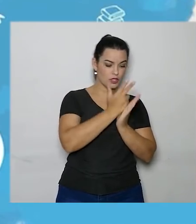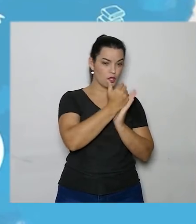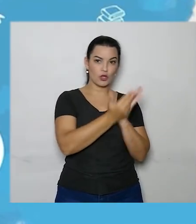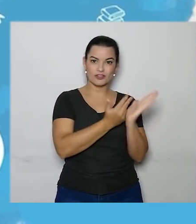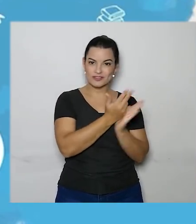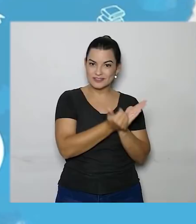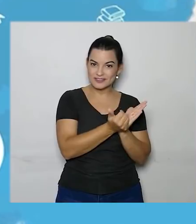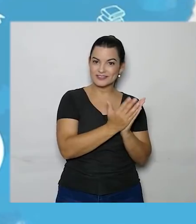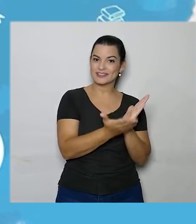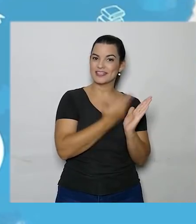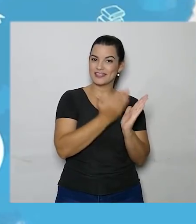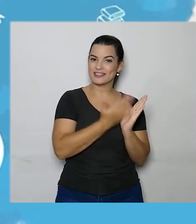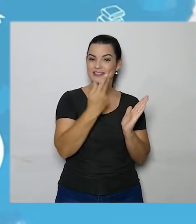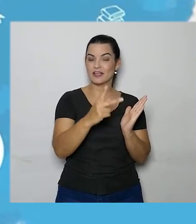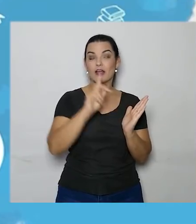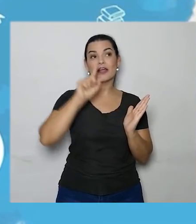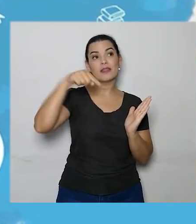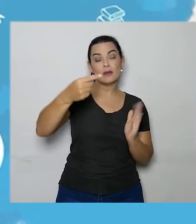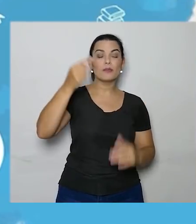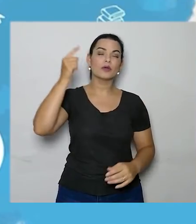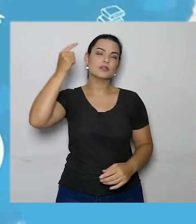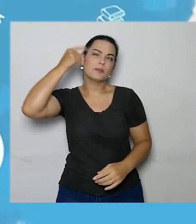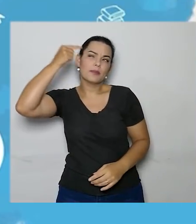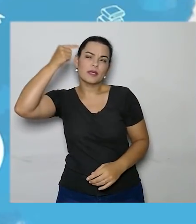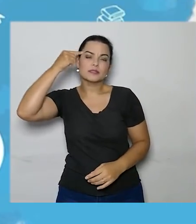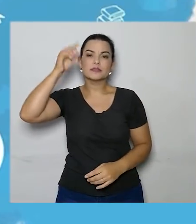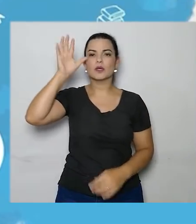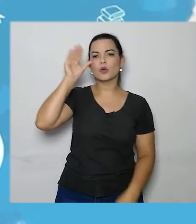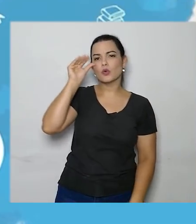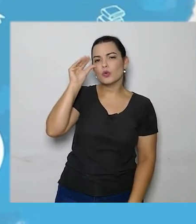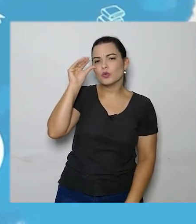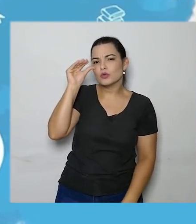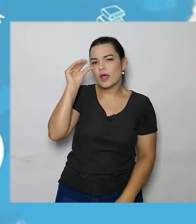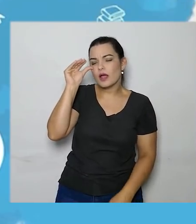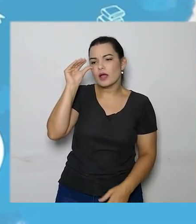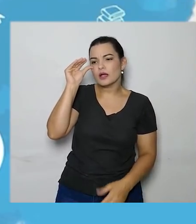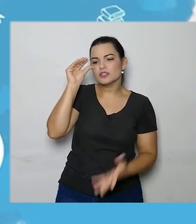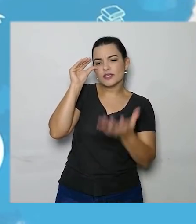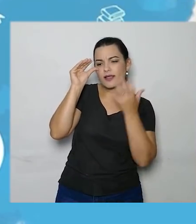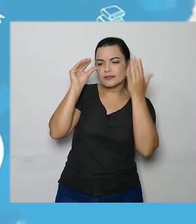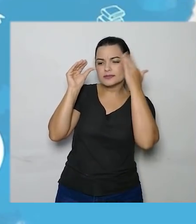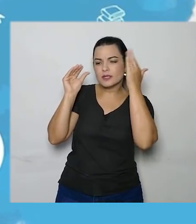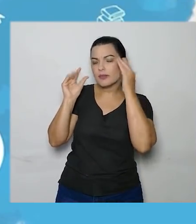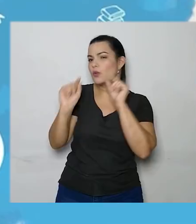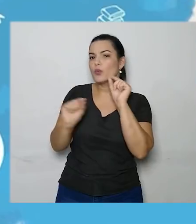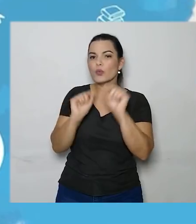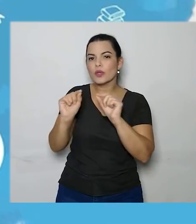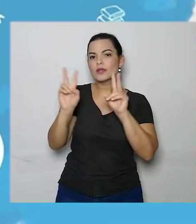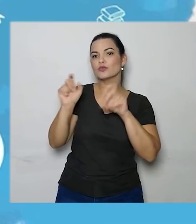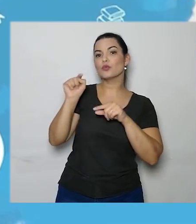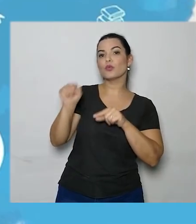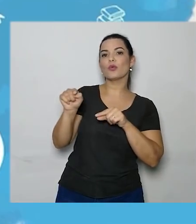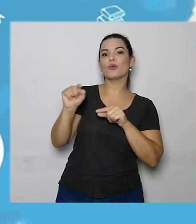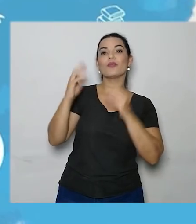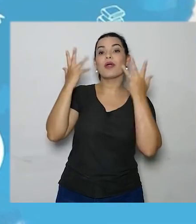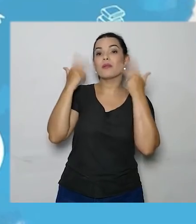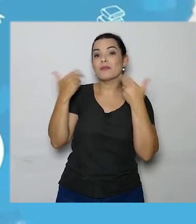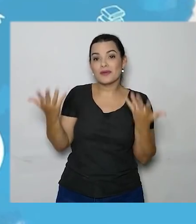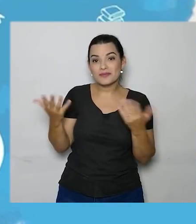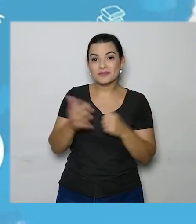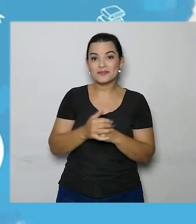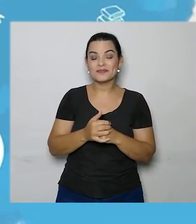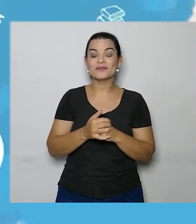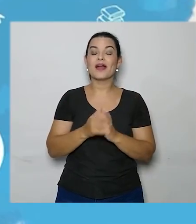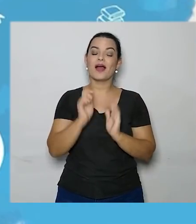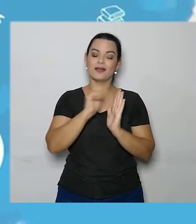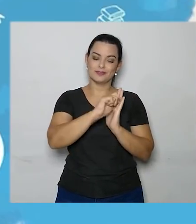em curiosidades que vocês querem saber sobre o animal. E vão registrar essas curiosidades que vocês